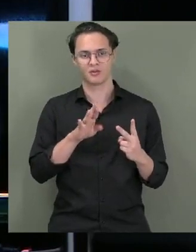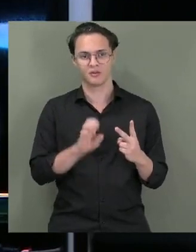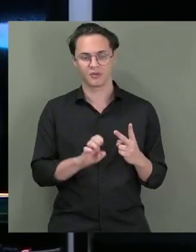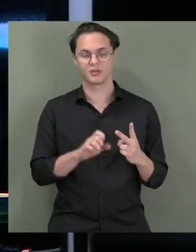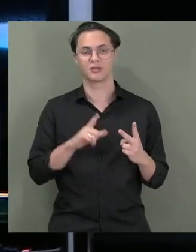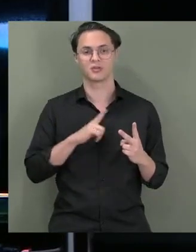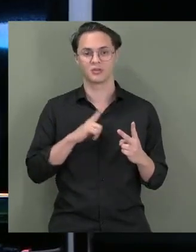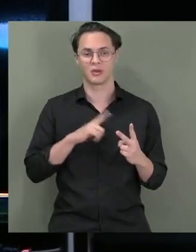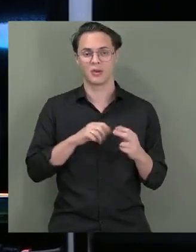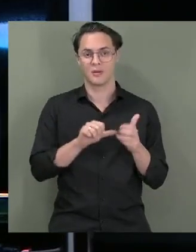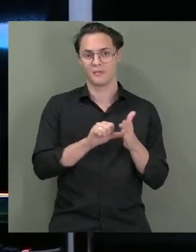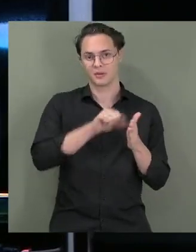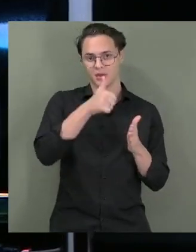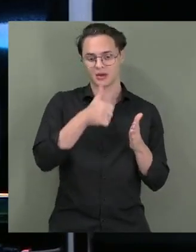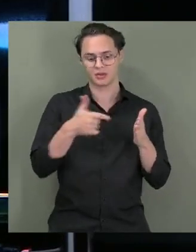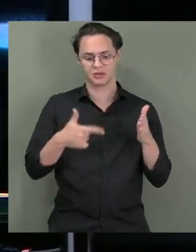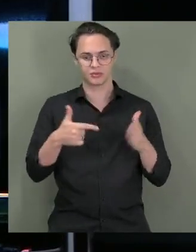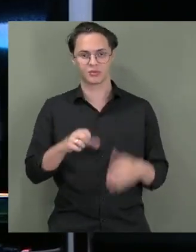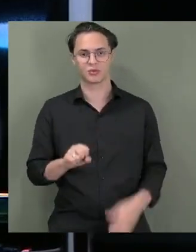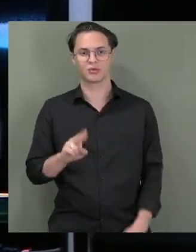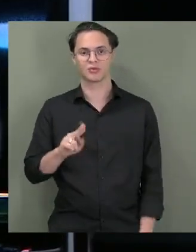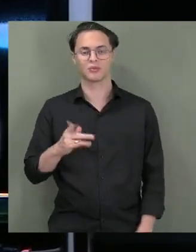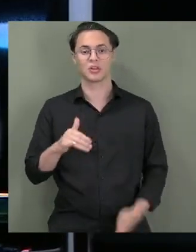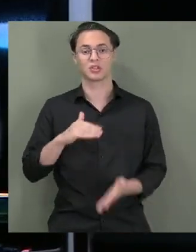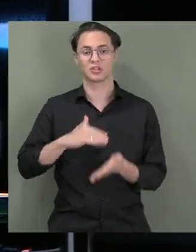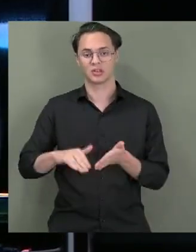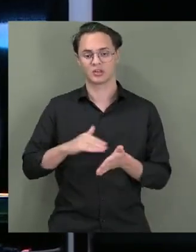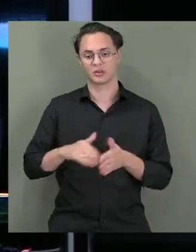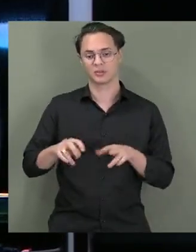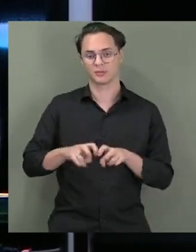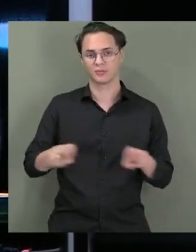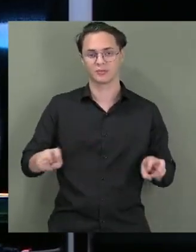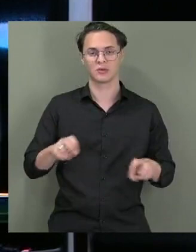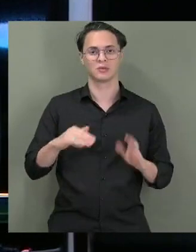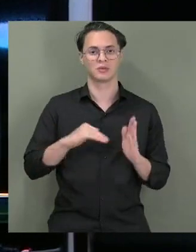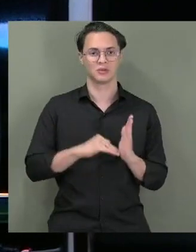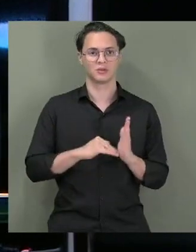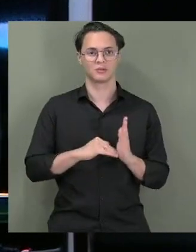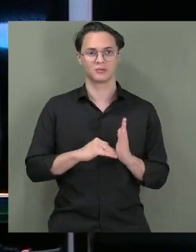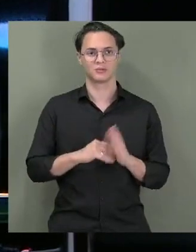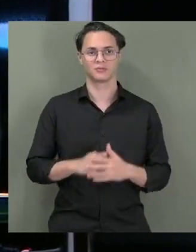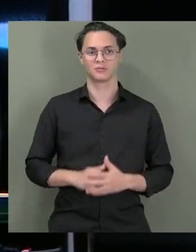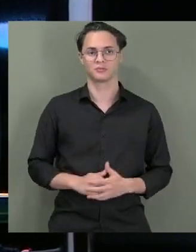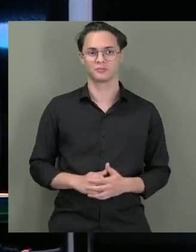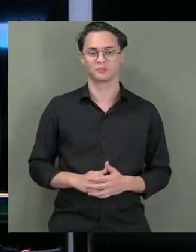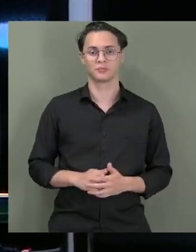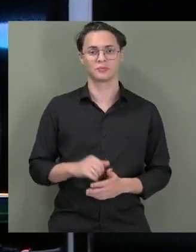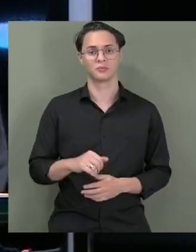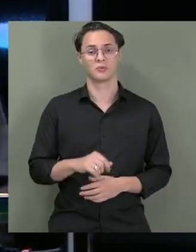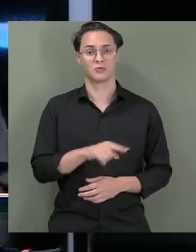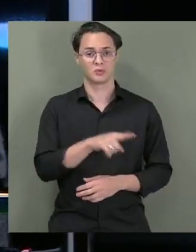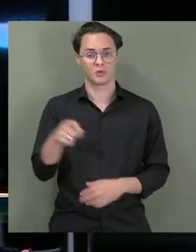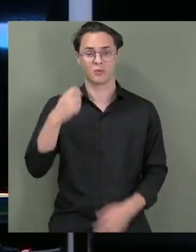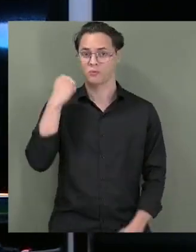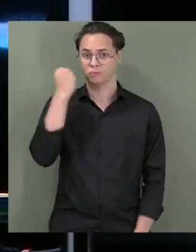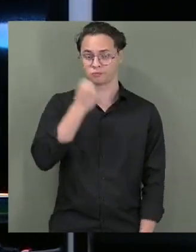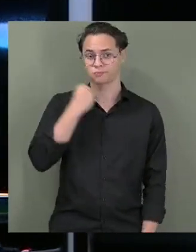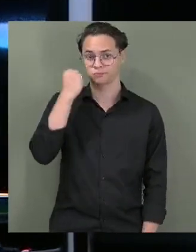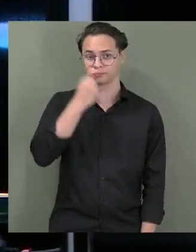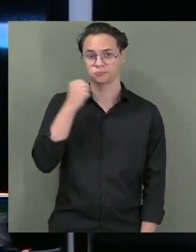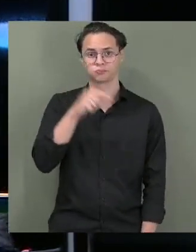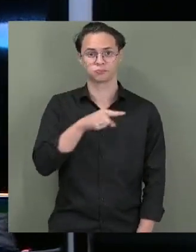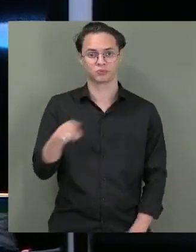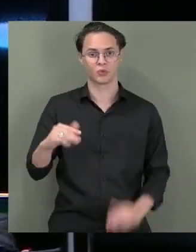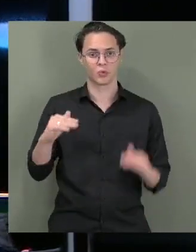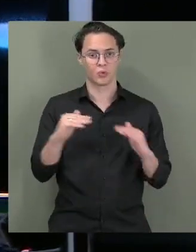ocupar os cargos de primeira e segunda suplentes de secretário da mesa do Senado Federal. As senadoras e os senadores